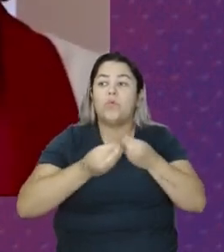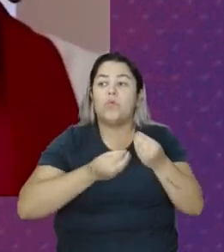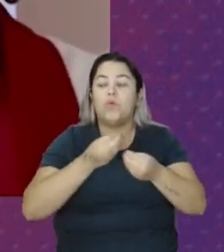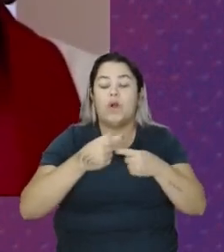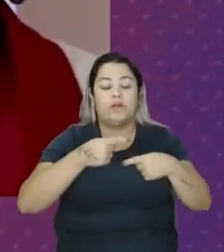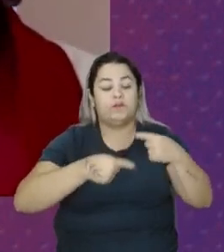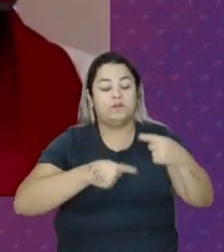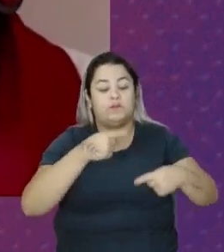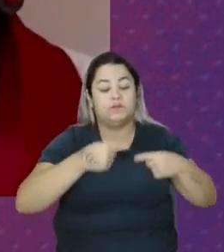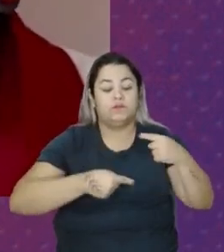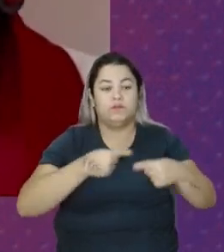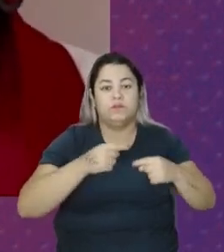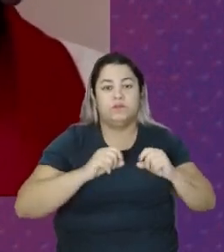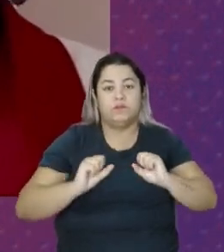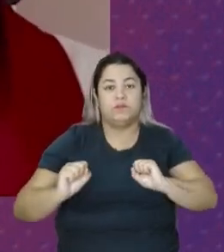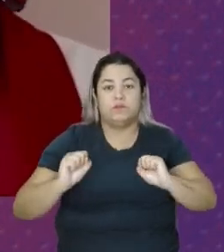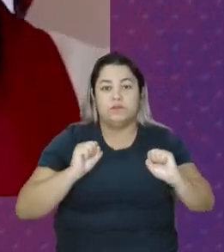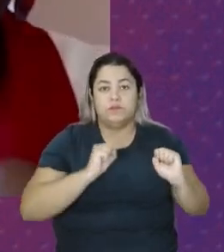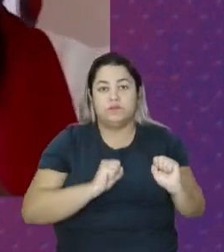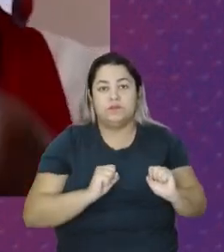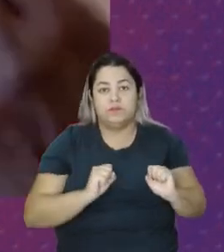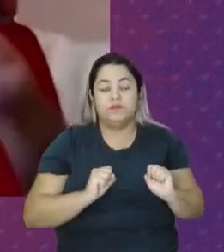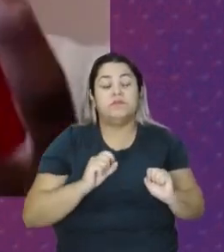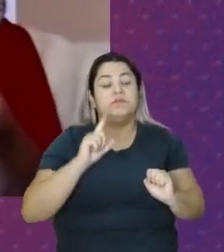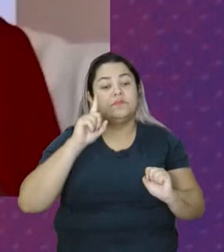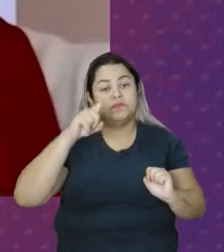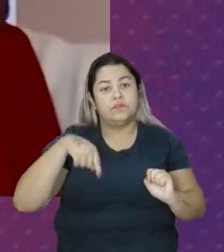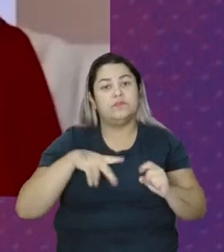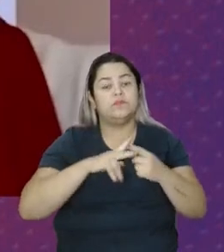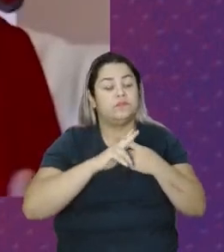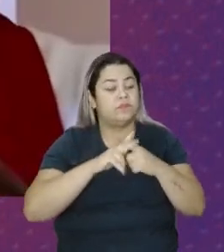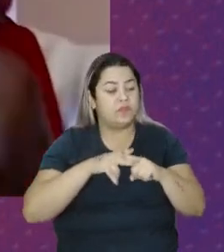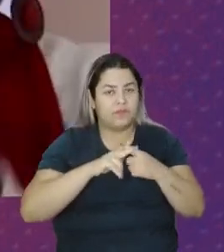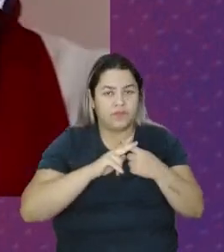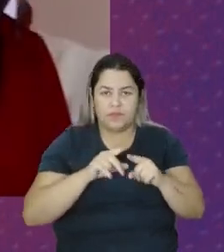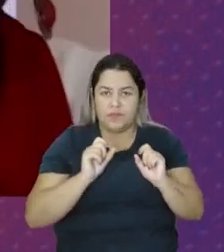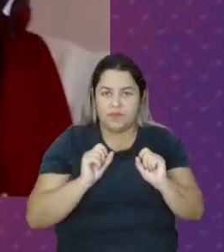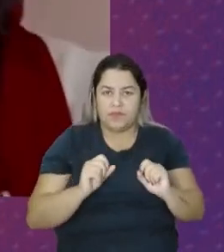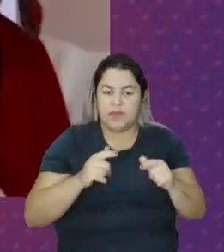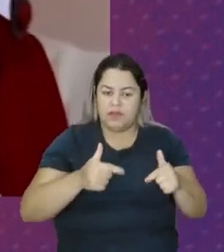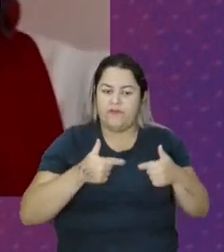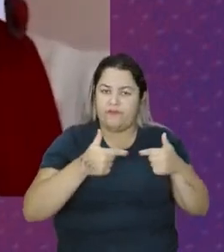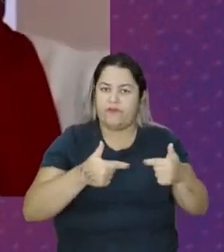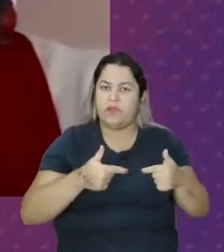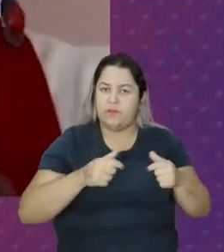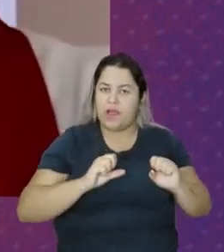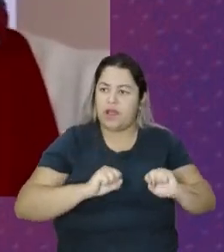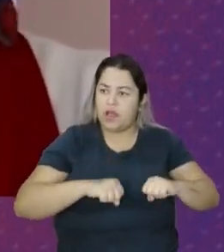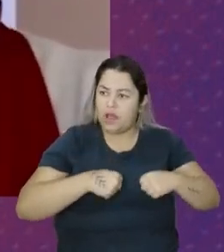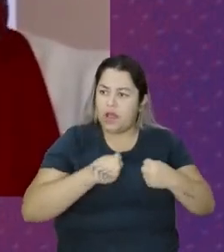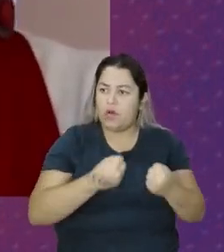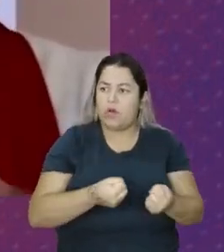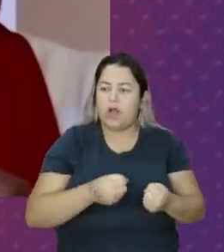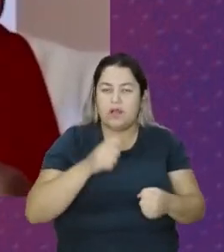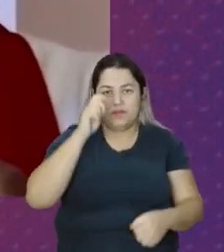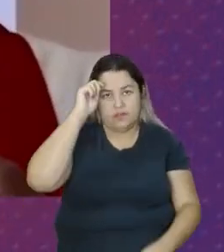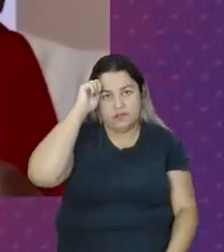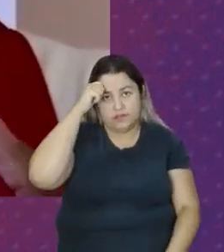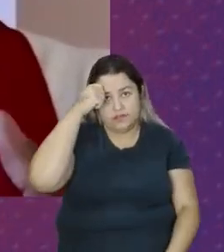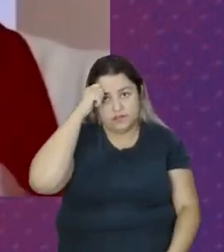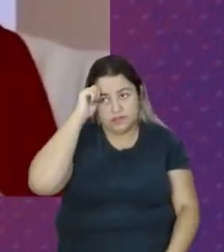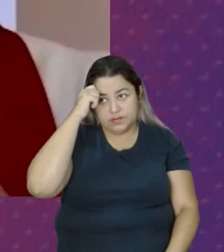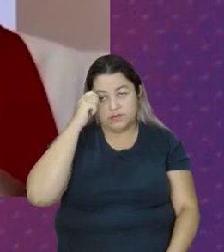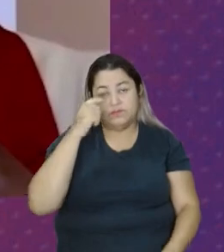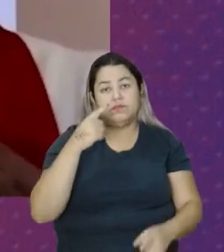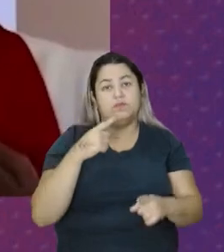políticas públicas podem ser ferramentas para o enfrentamento ao racismo. Todo mundo sabe